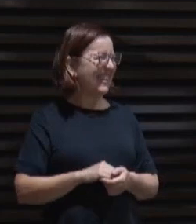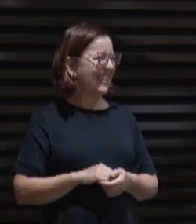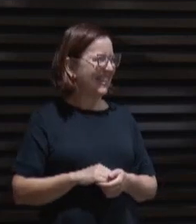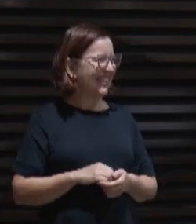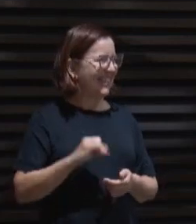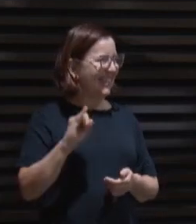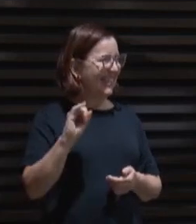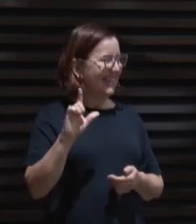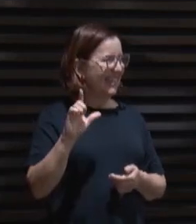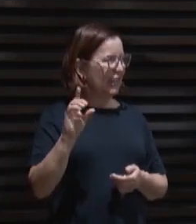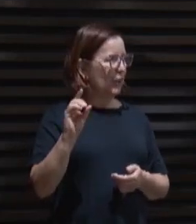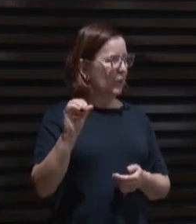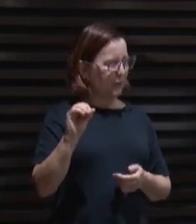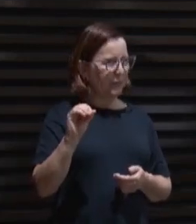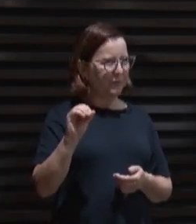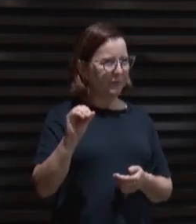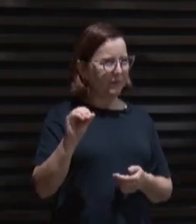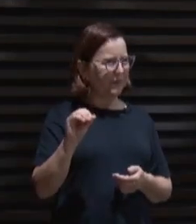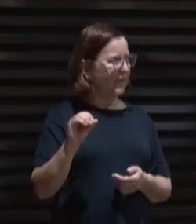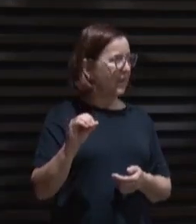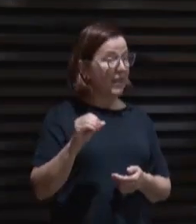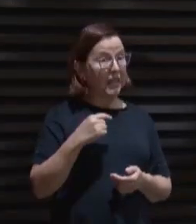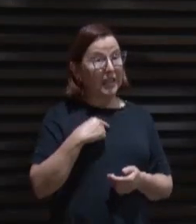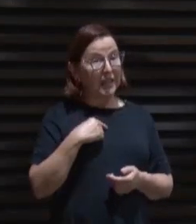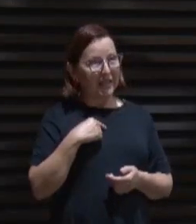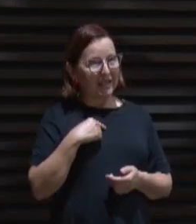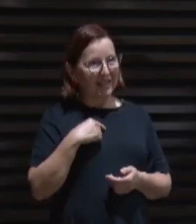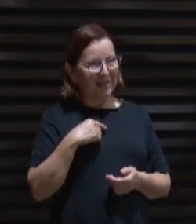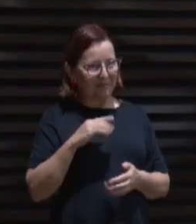O que você disse a respeito desse assunto?